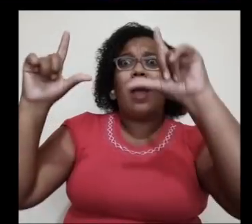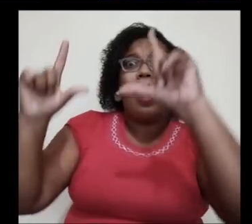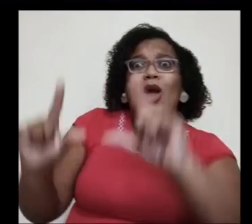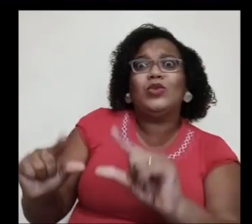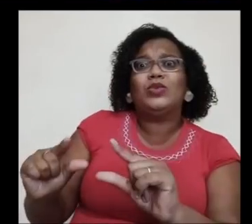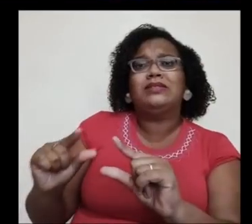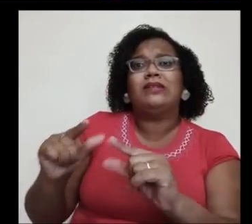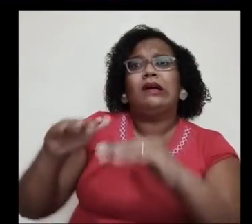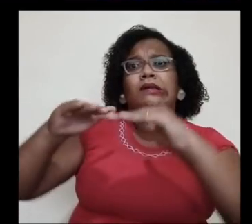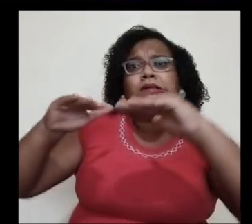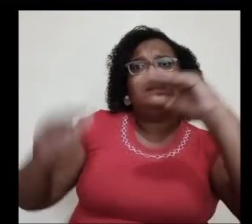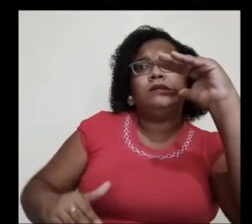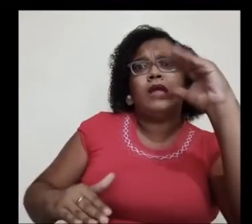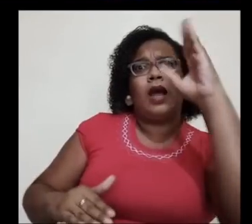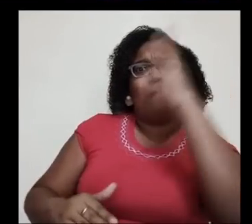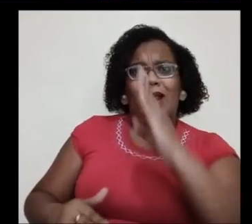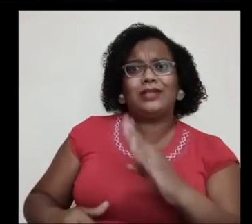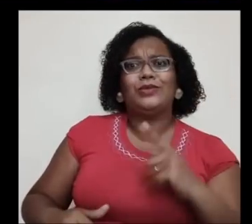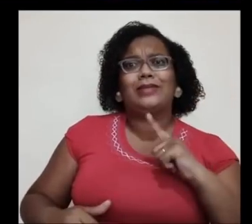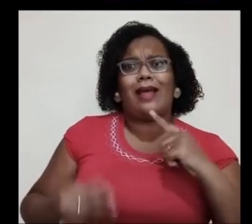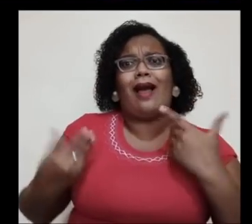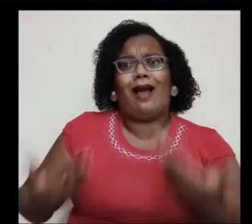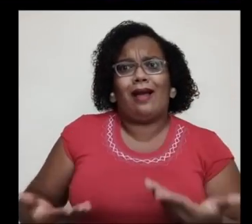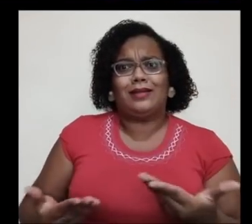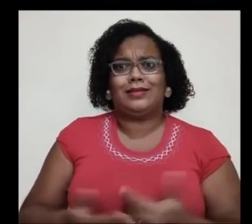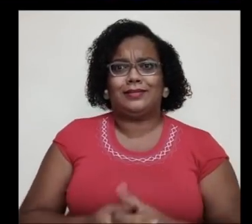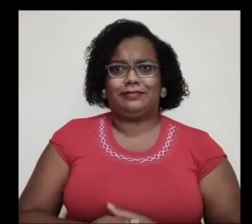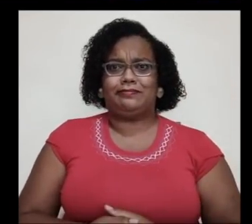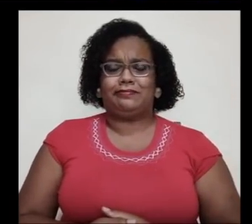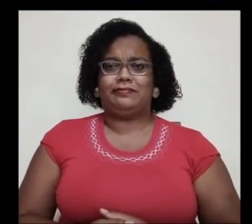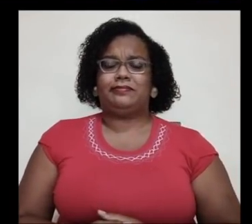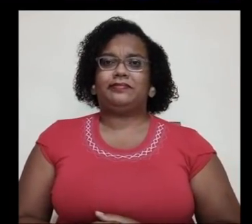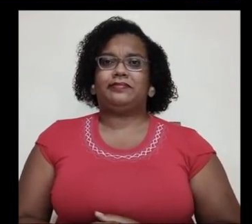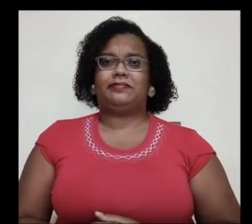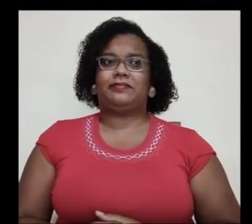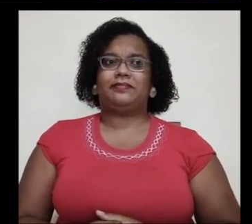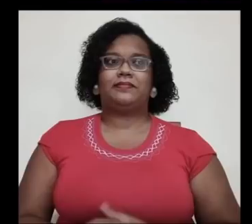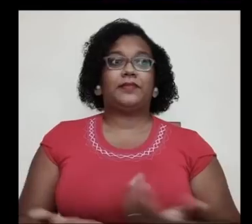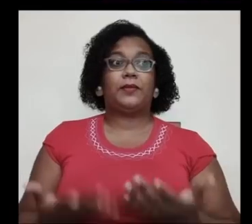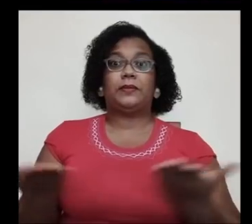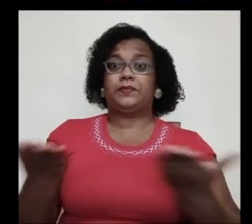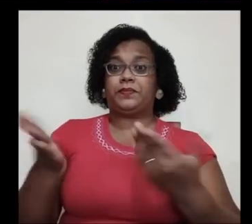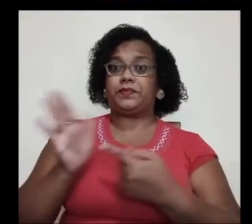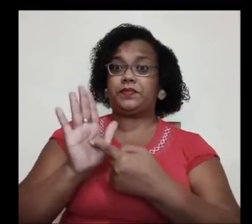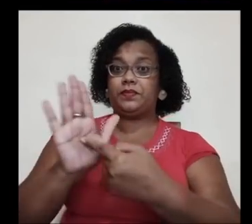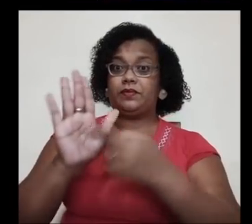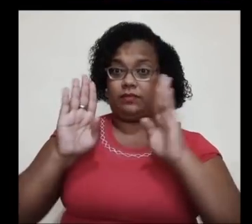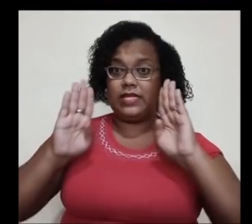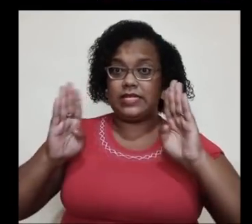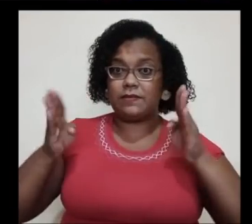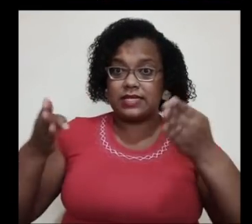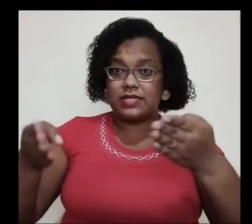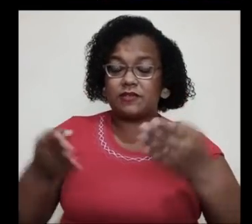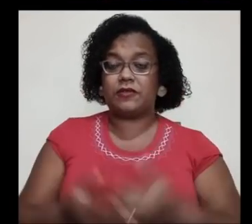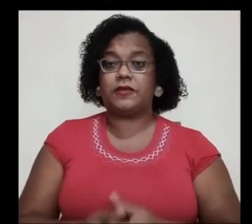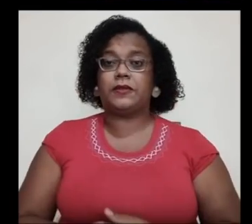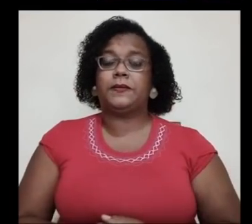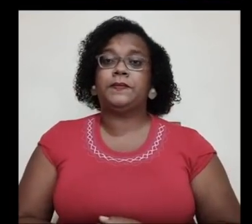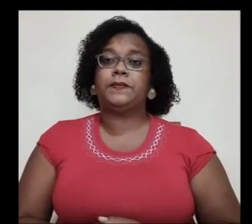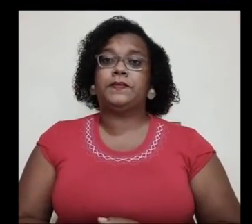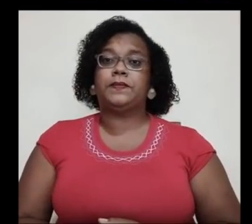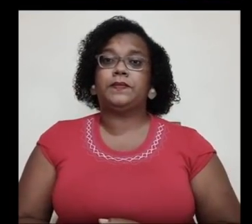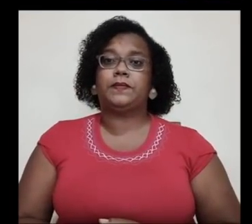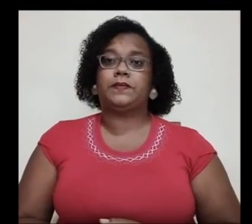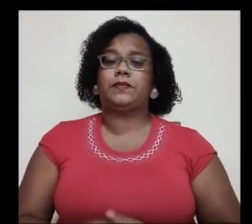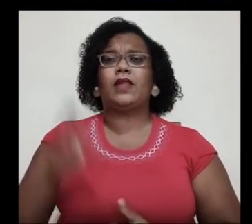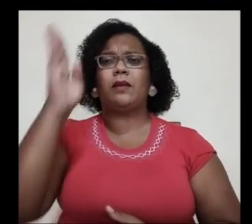mais específicos, né, o Brasil investe em torno de 1,2, e isso está caindo nos últimos tempos, do seu